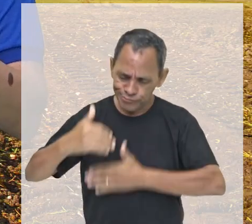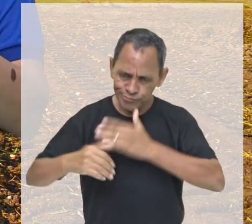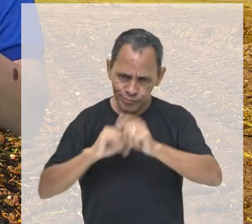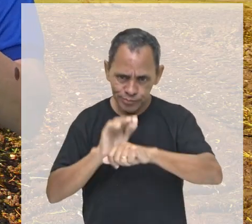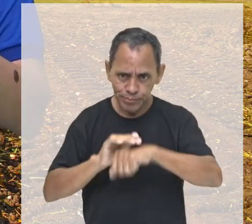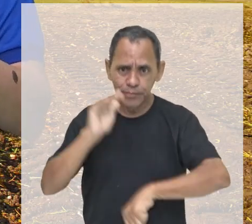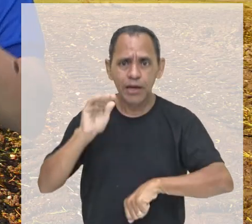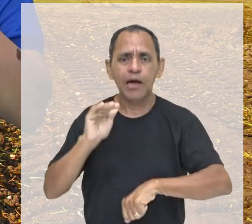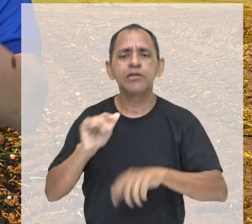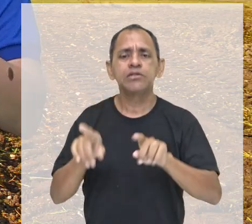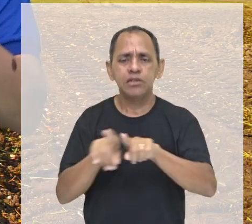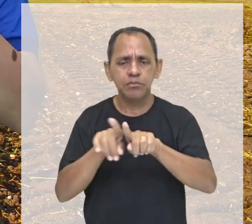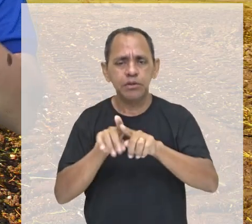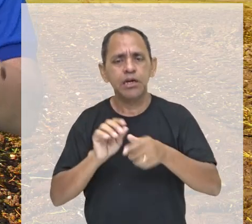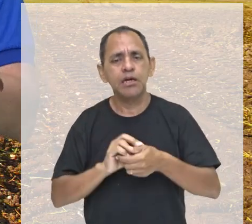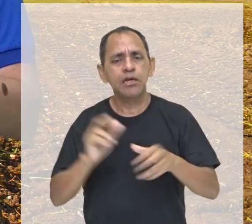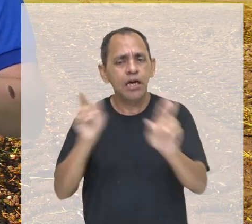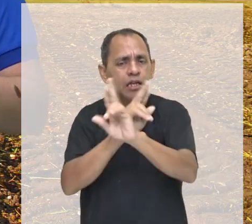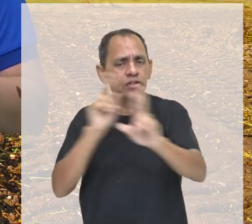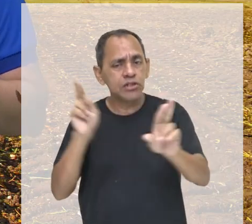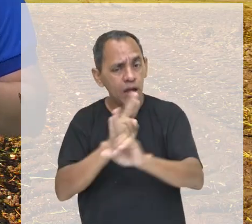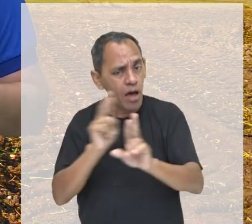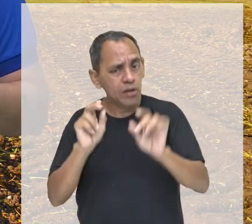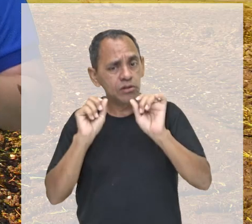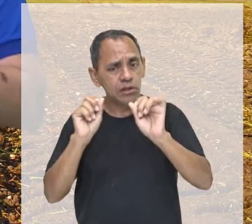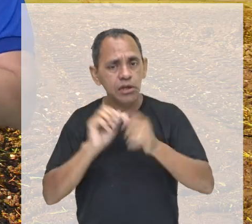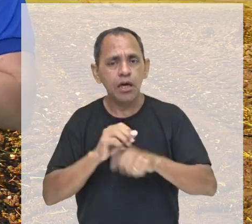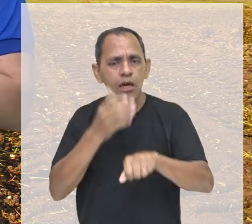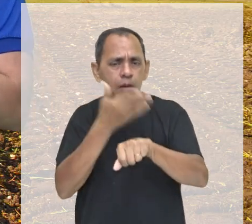tudo isso relacionado ao novo rural.